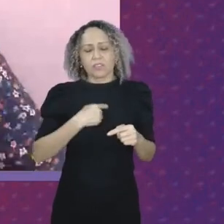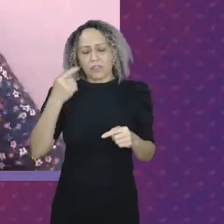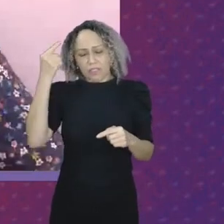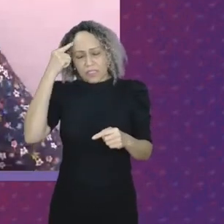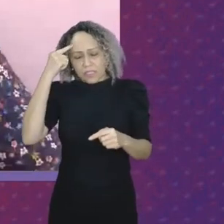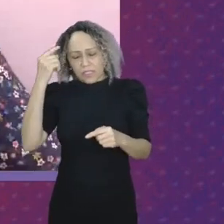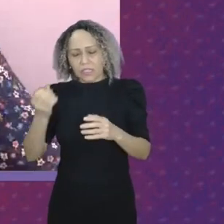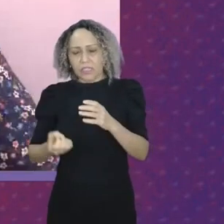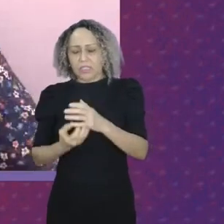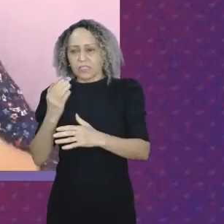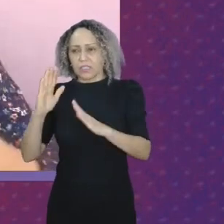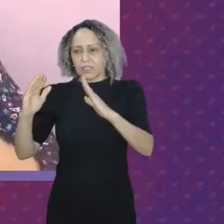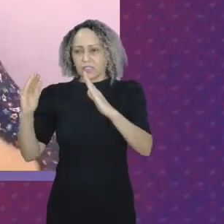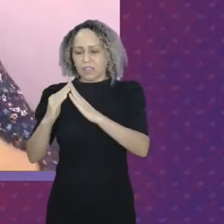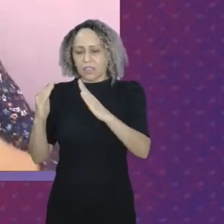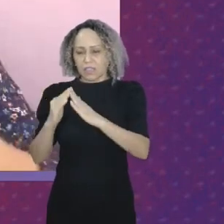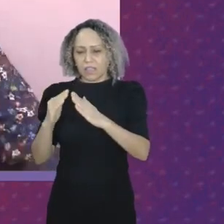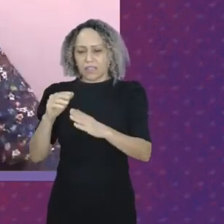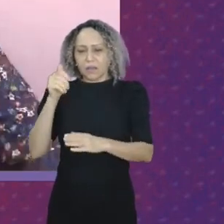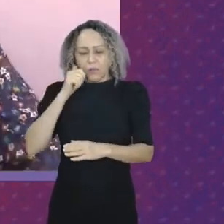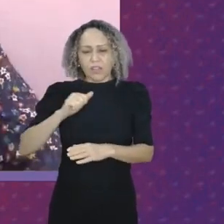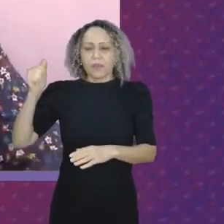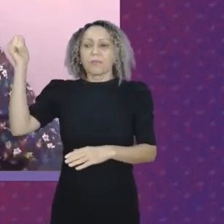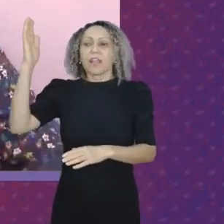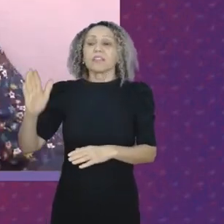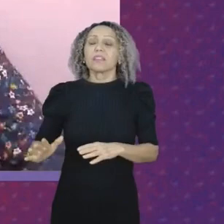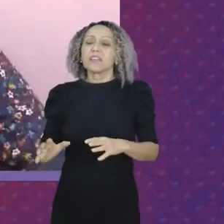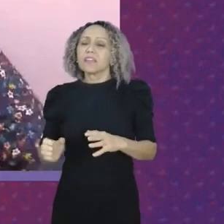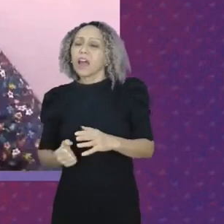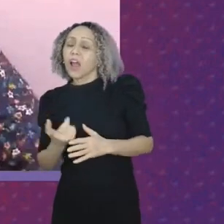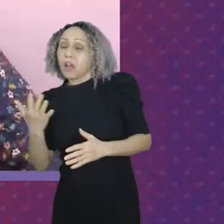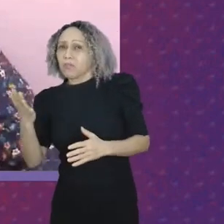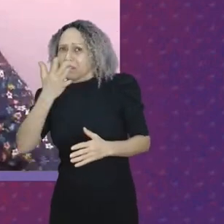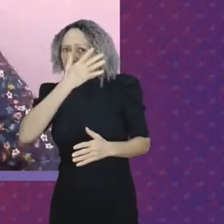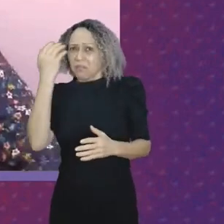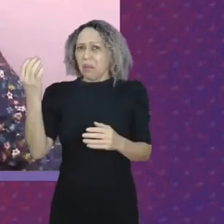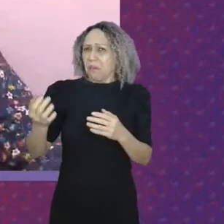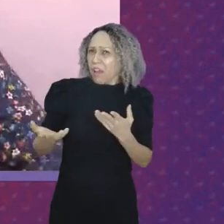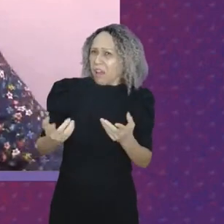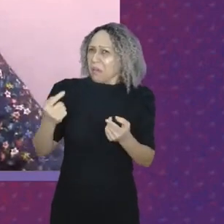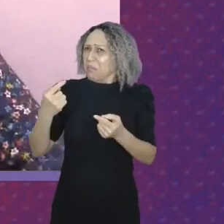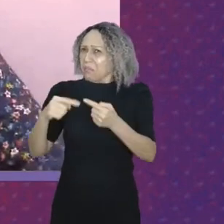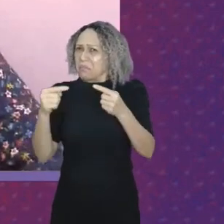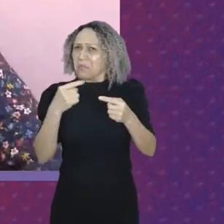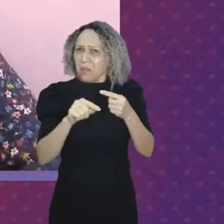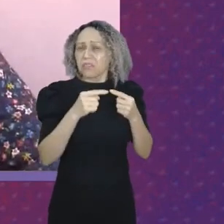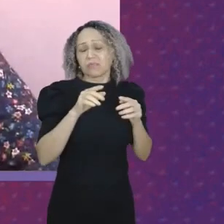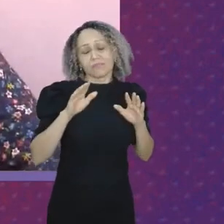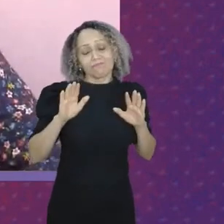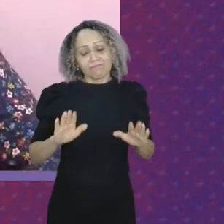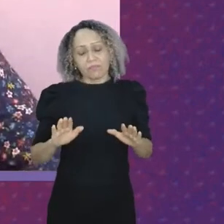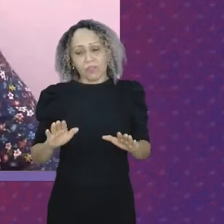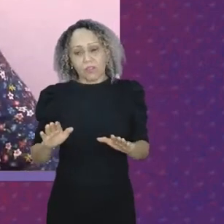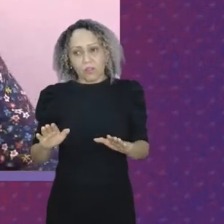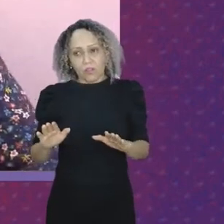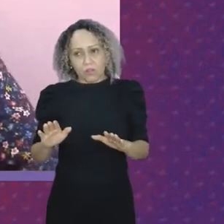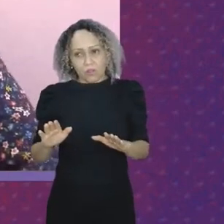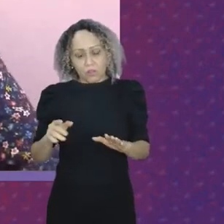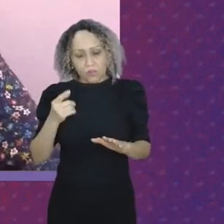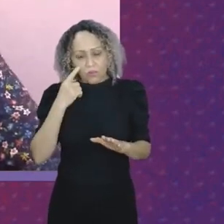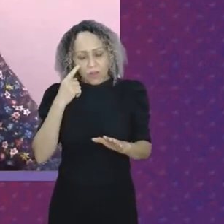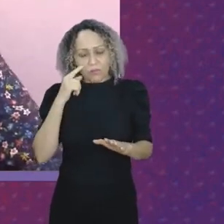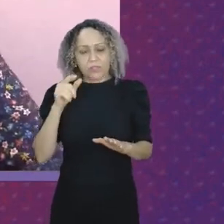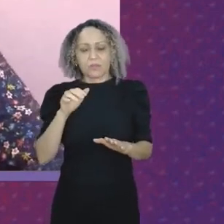Mulher Brasileira e a forma como isso foi colocado, muitos questionamentos foram feitos. E eu faço uma defesa aqui dos servidores